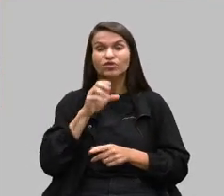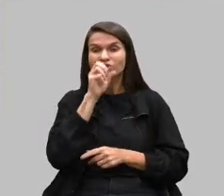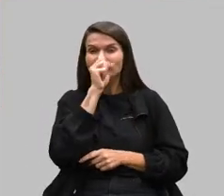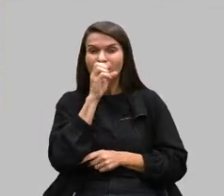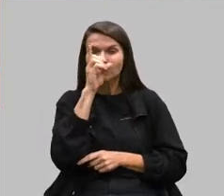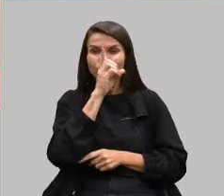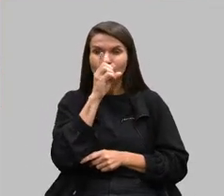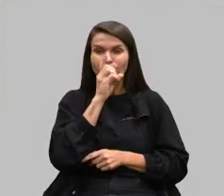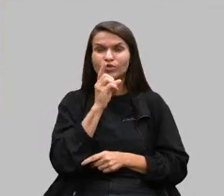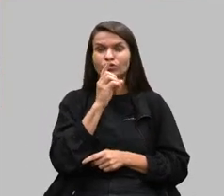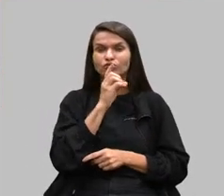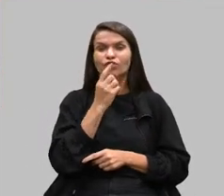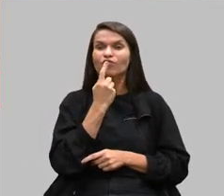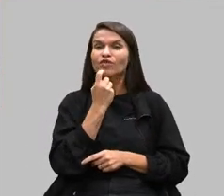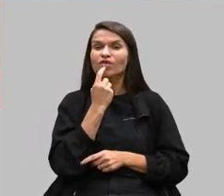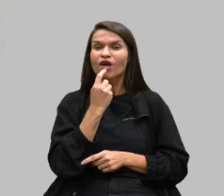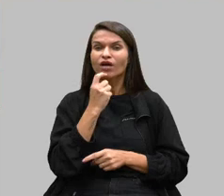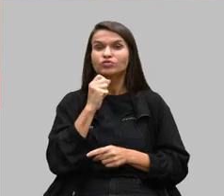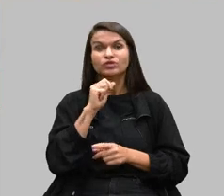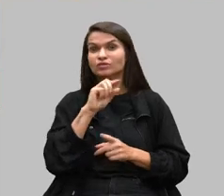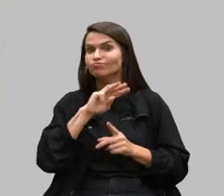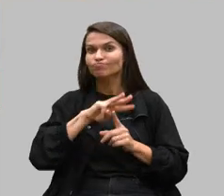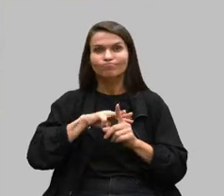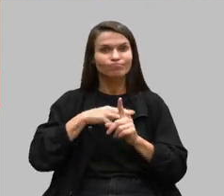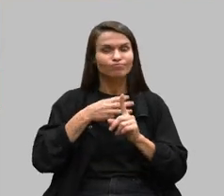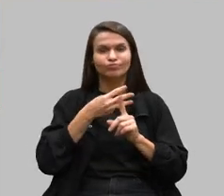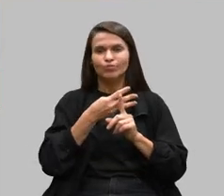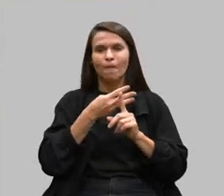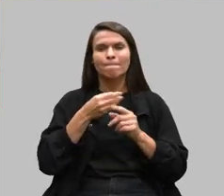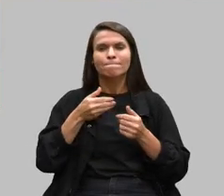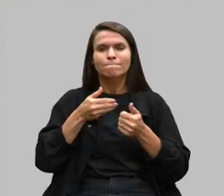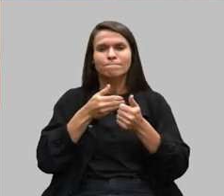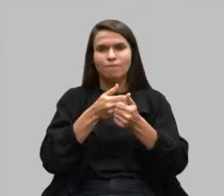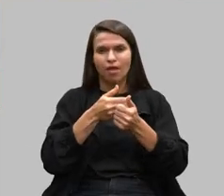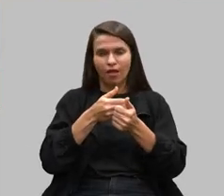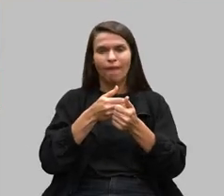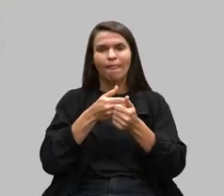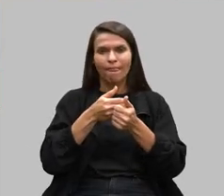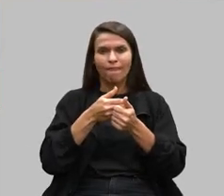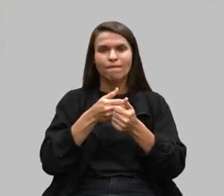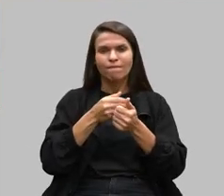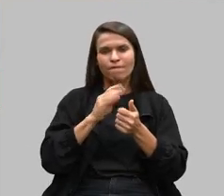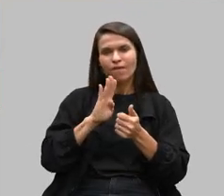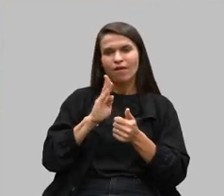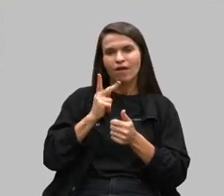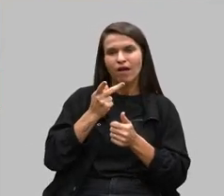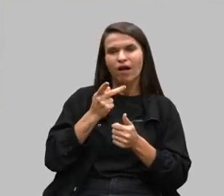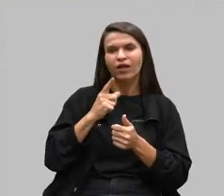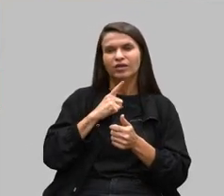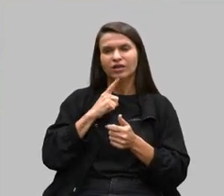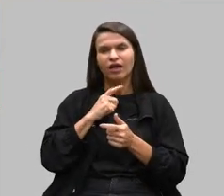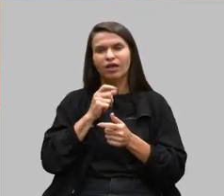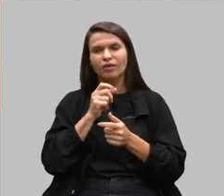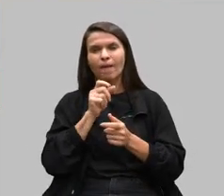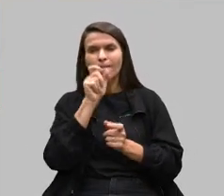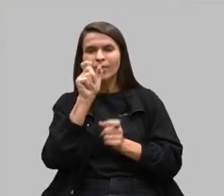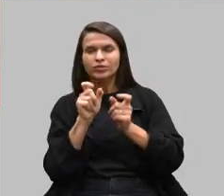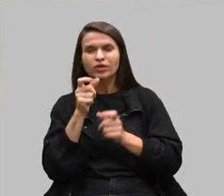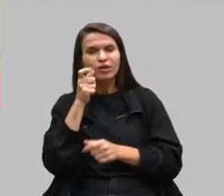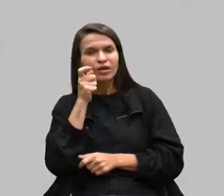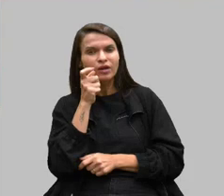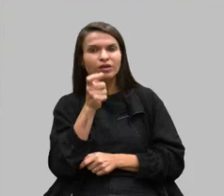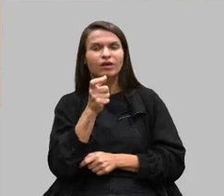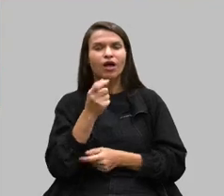feriados isso triplica né Nós estamos muito perto da Metropolitana e vem muita gente sitiante muita gente que tem interesse que tem interesse